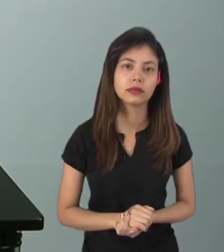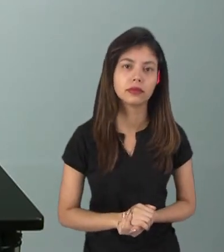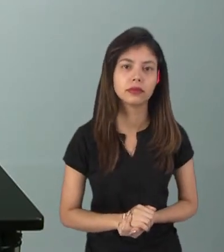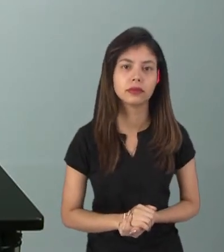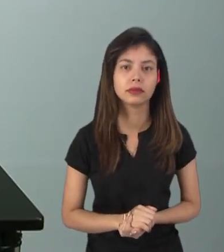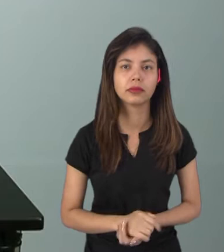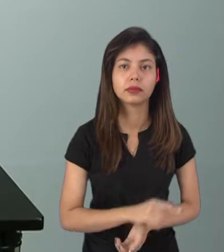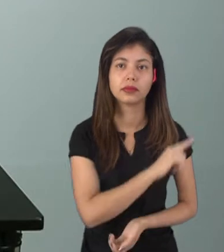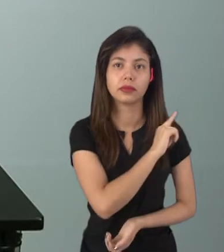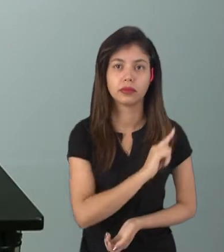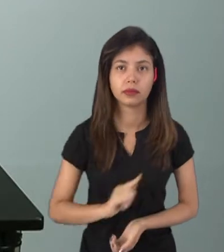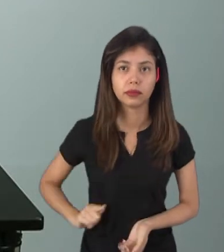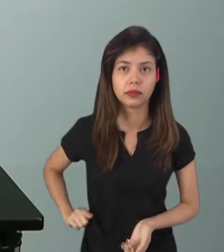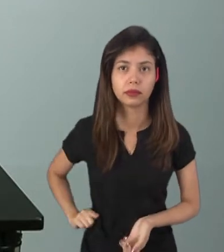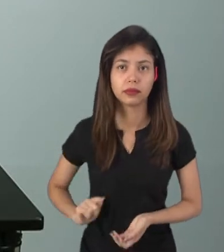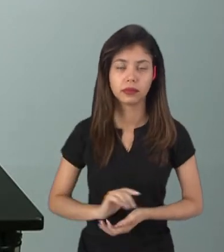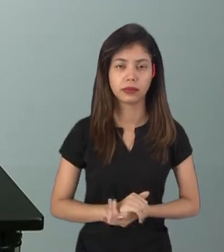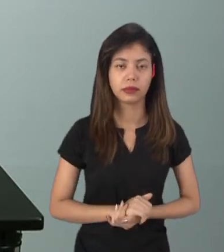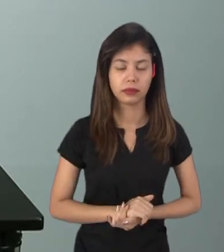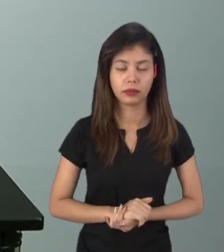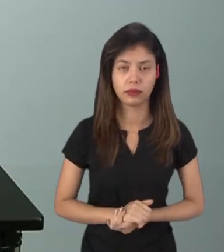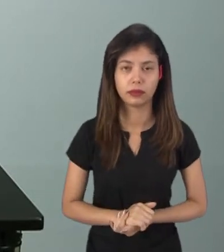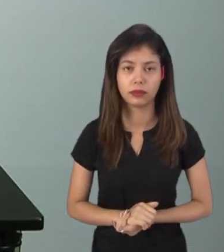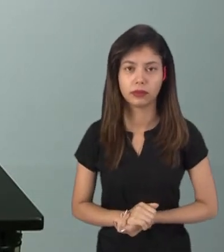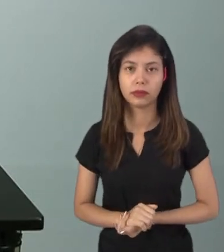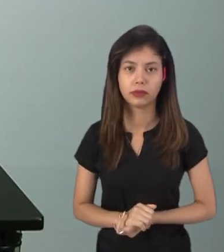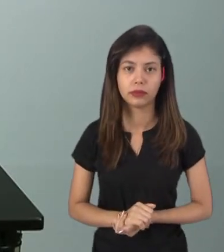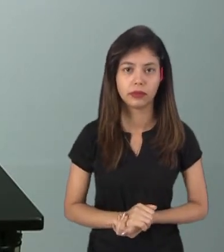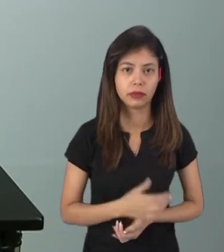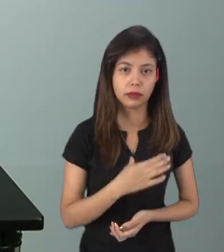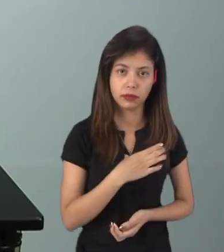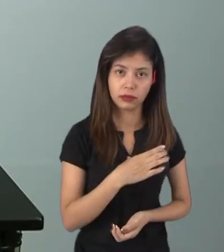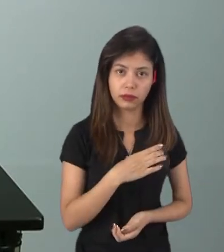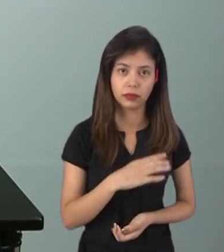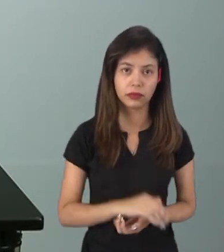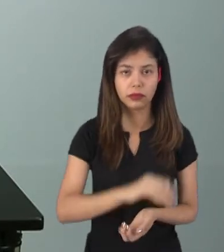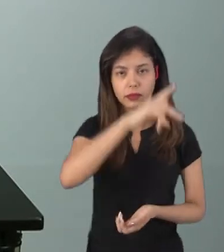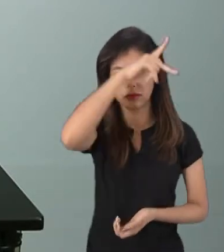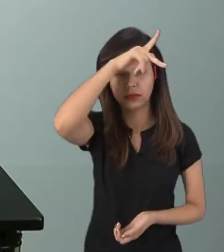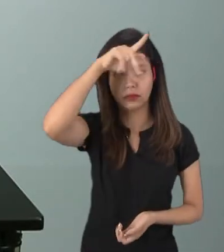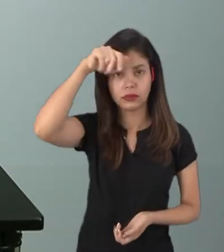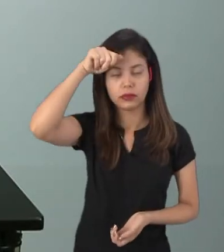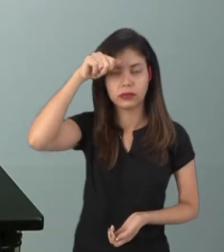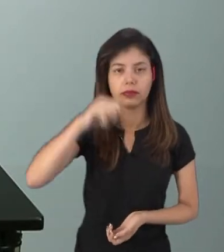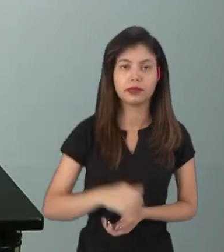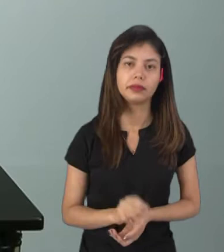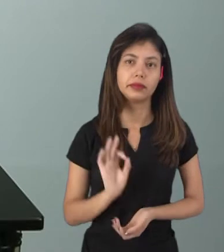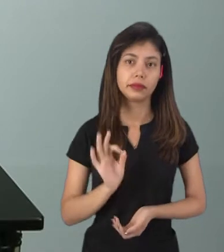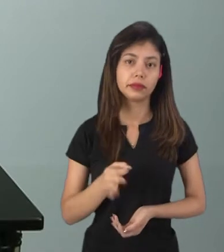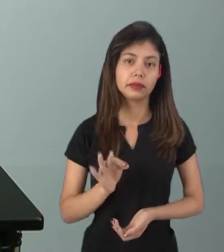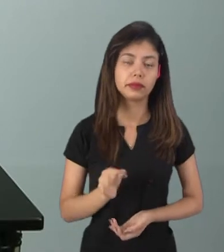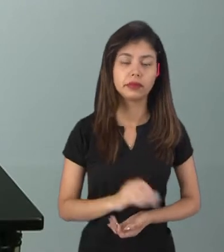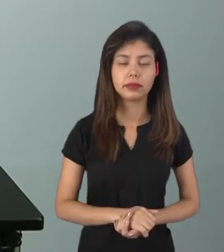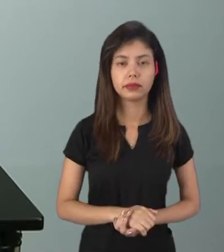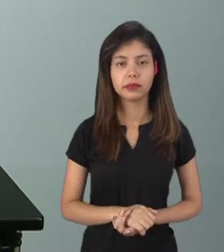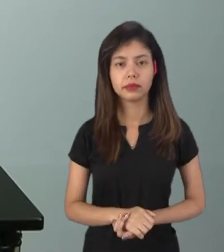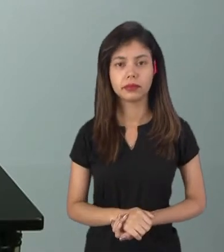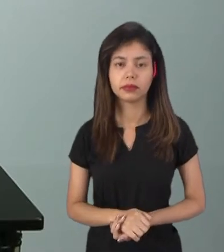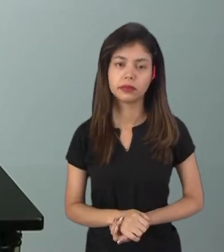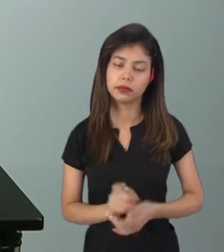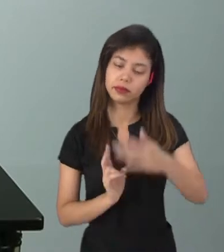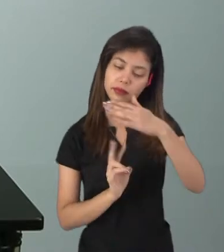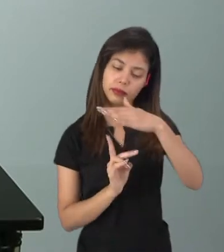são os governantes, certo? No caso da cidade é o prefeito, certinho? Então,